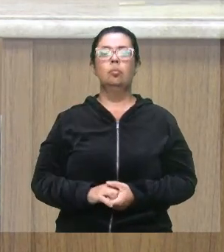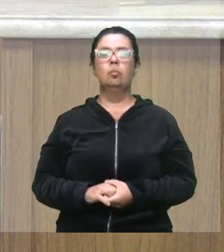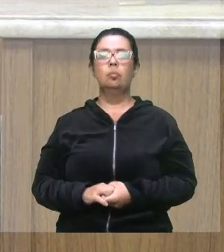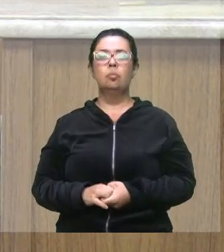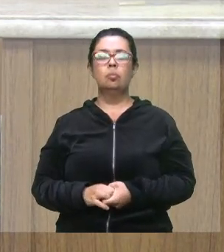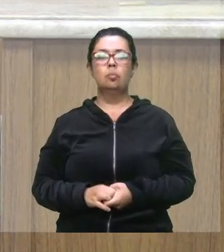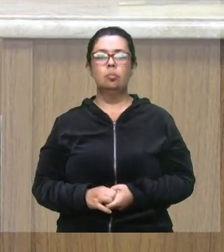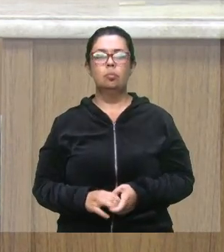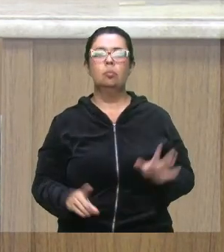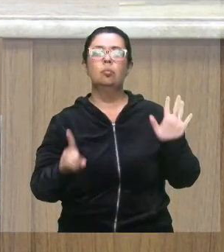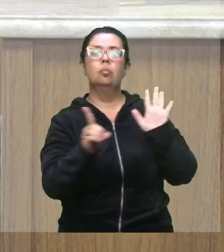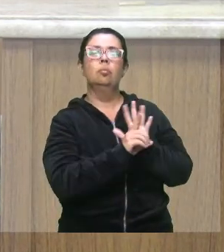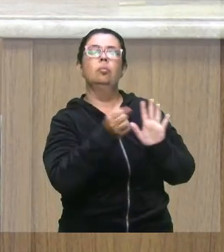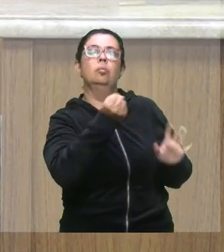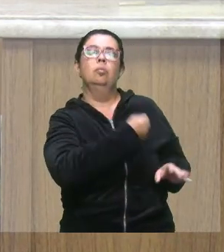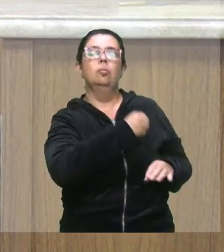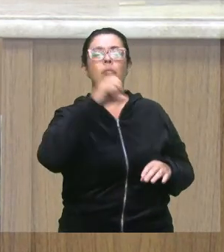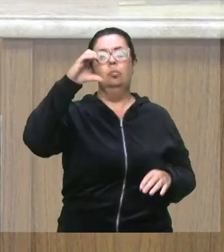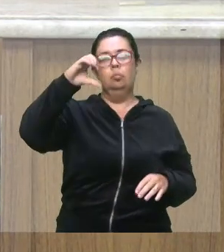R$ 10.230.69. Decreto número